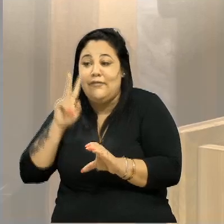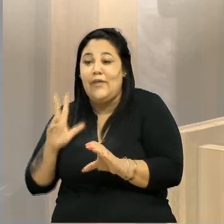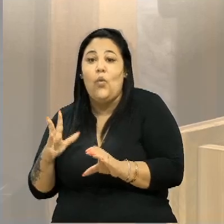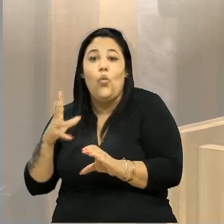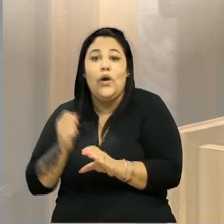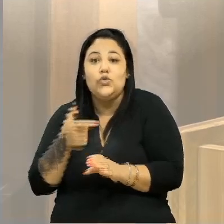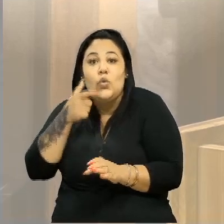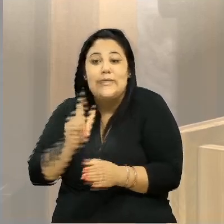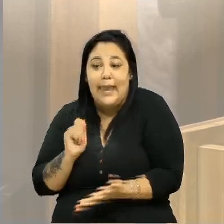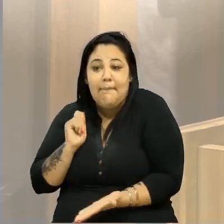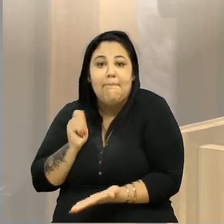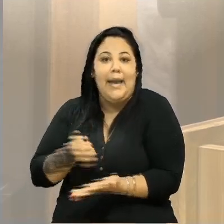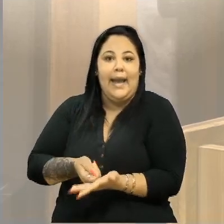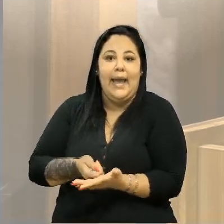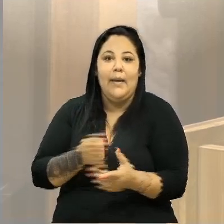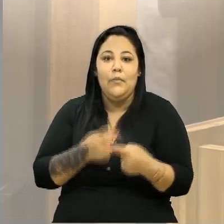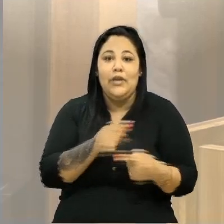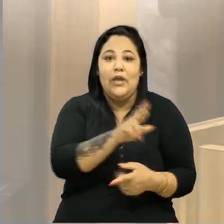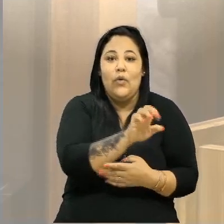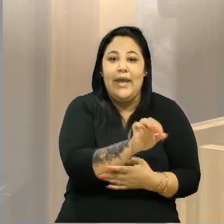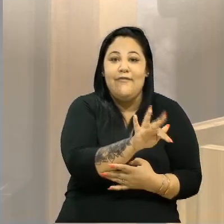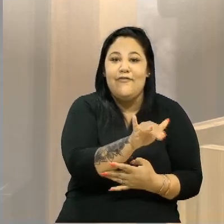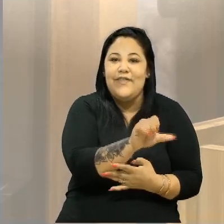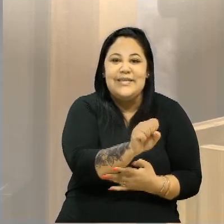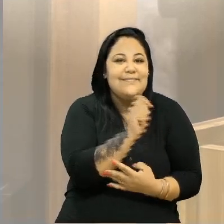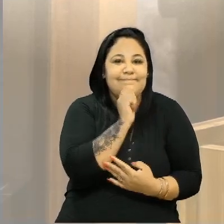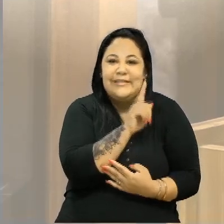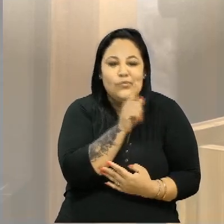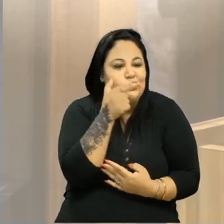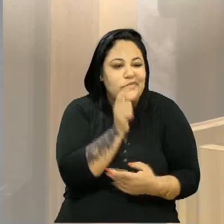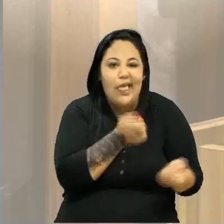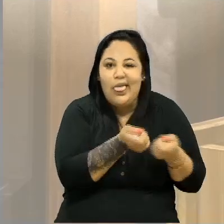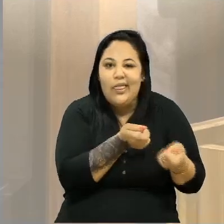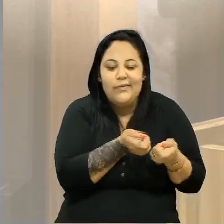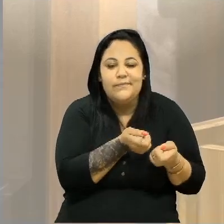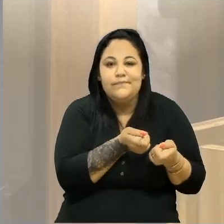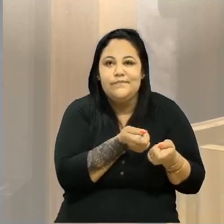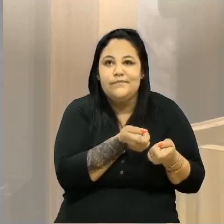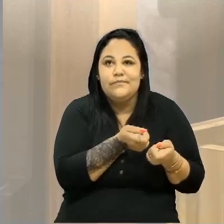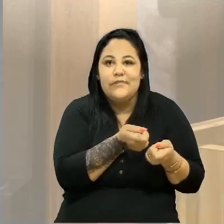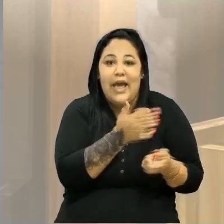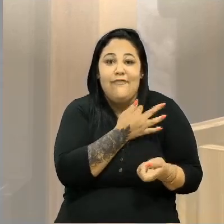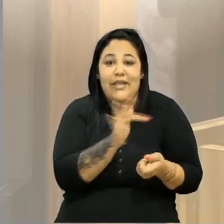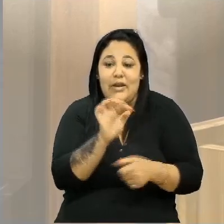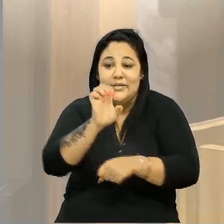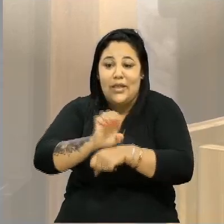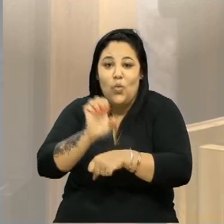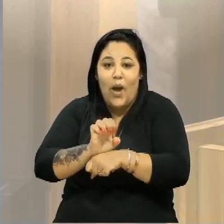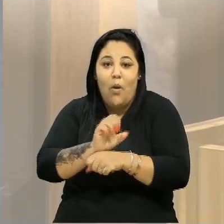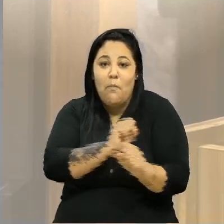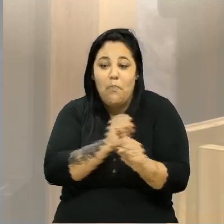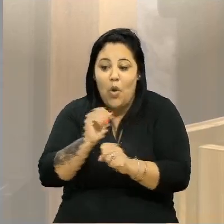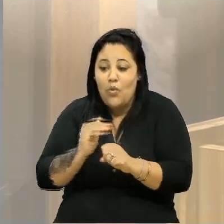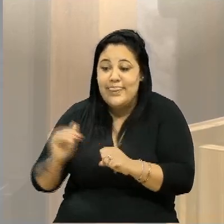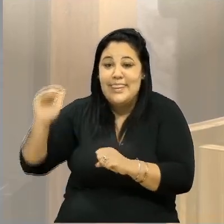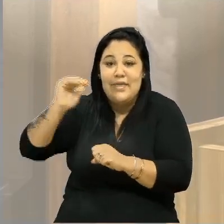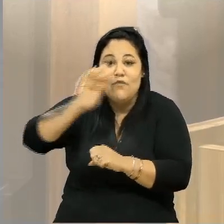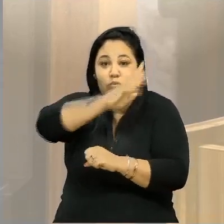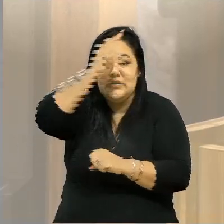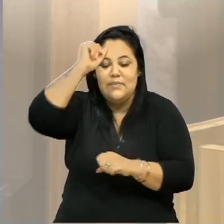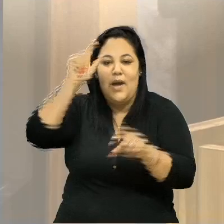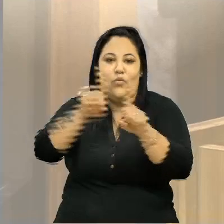que a empresa consiga pagar, e a transação tributária já existe em nível federal e estadual, e pode existir a nível federal, a nível